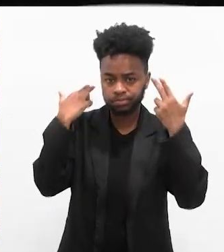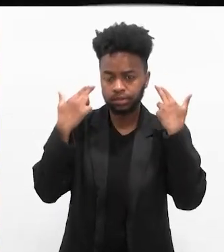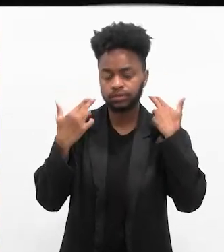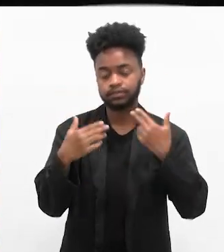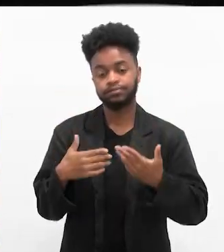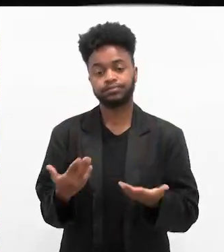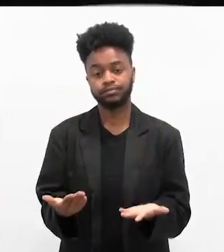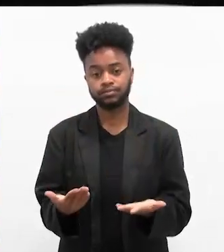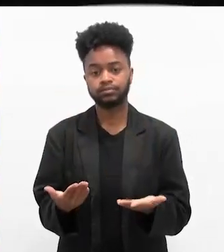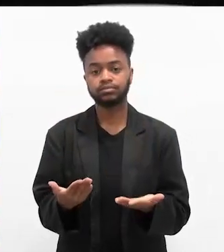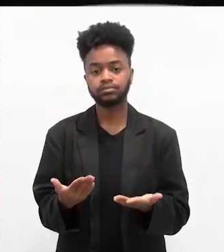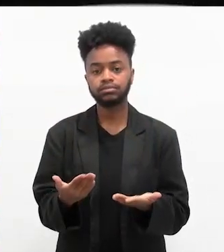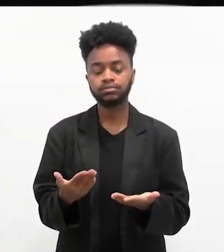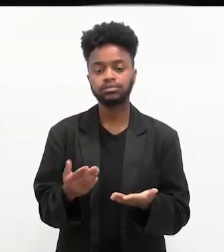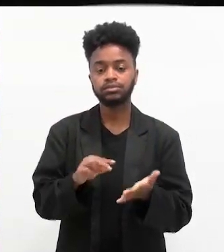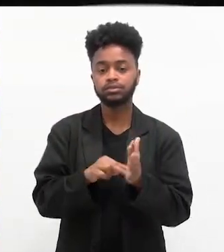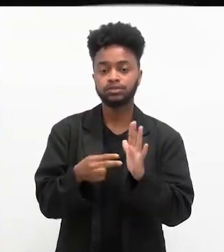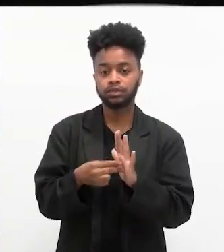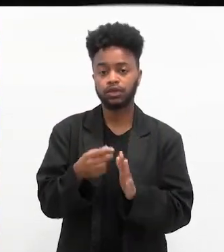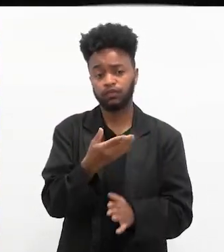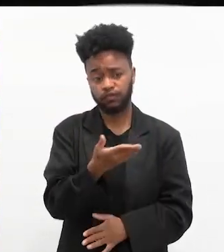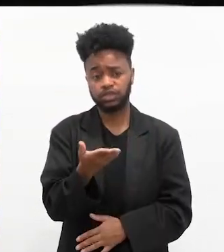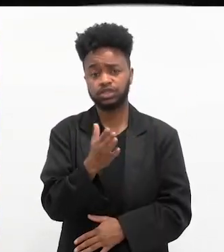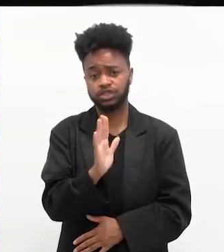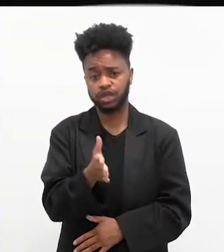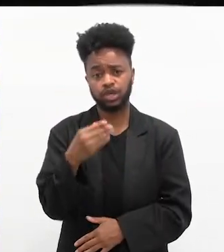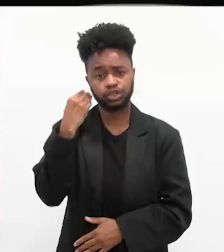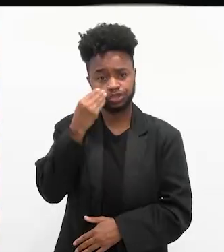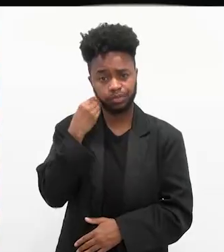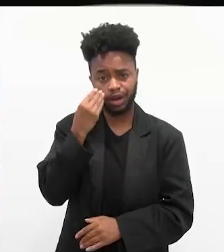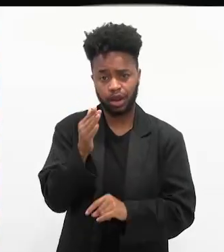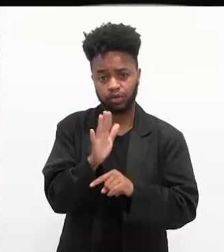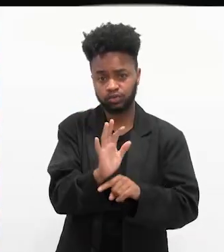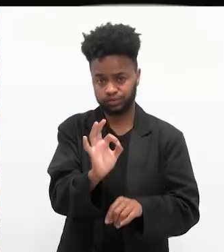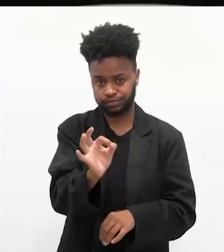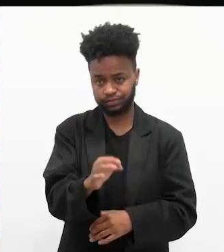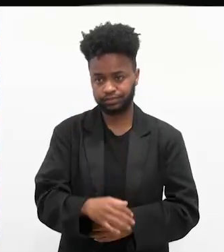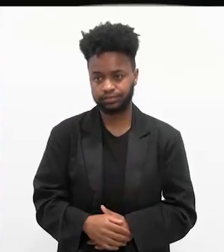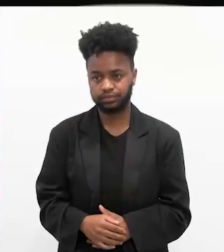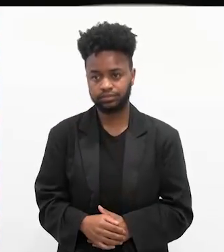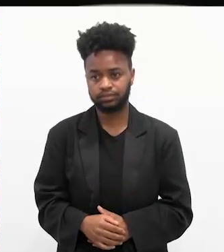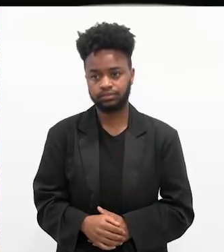de cabelo. Quer dizer, você também já tem essa bagagem que te